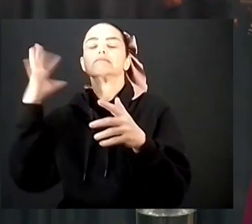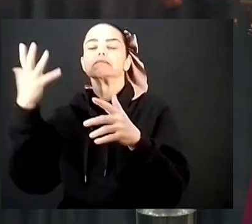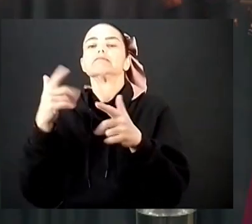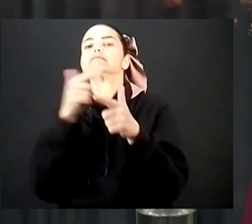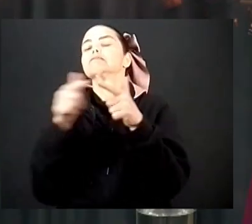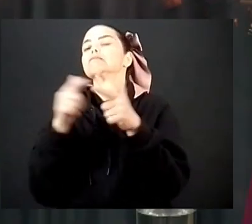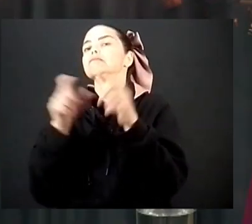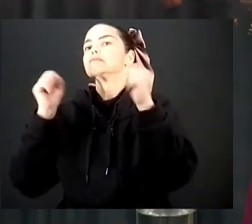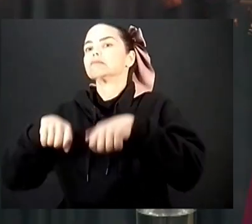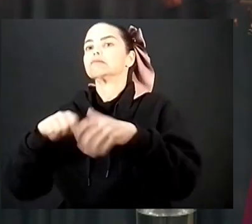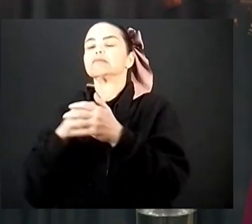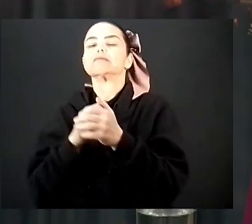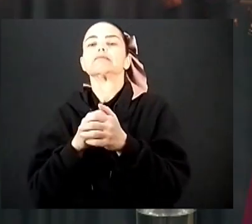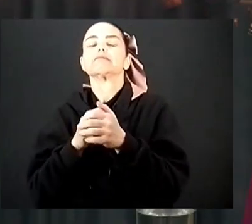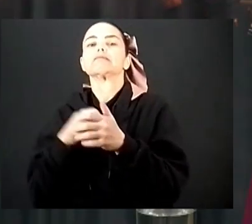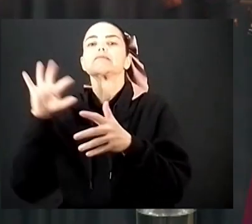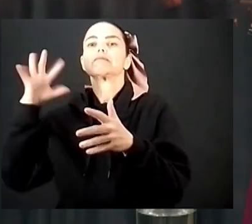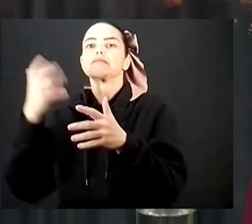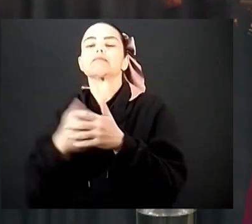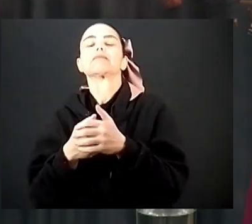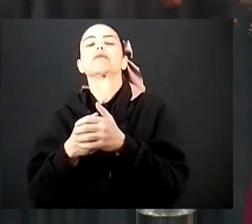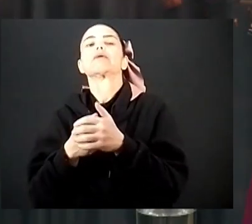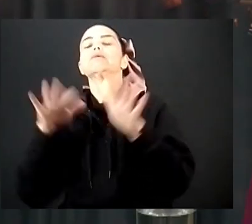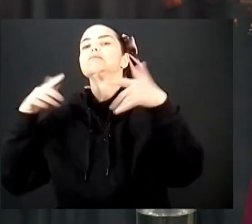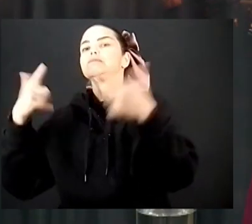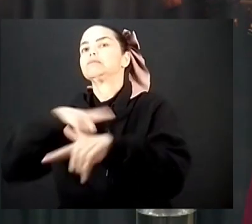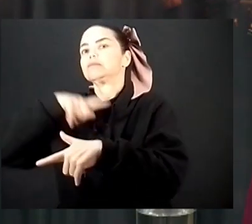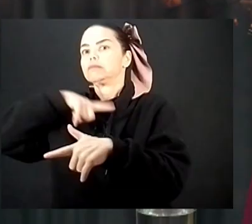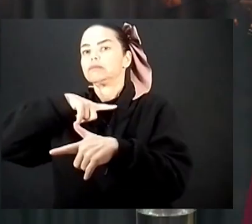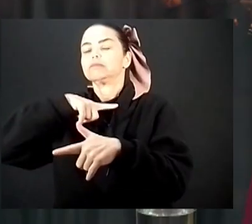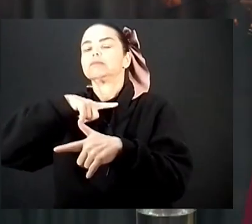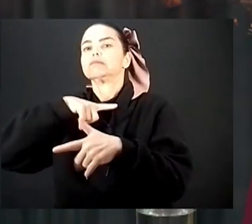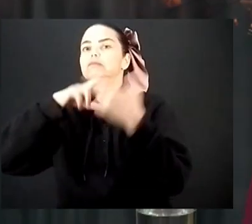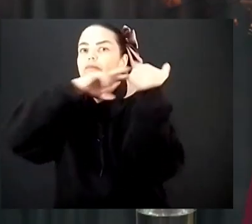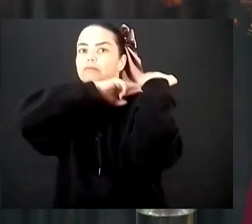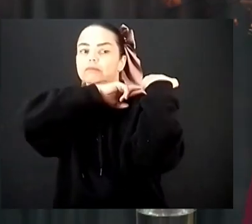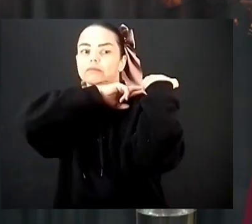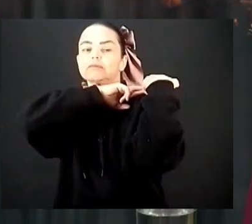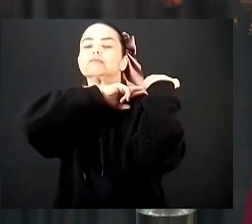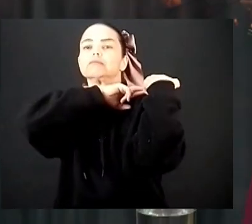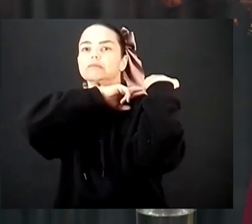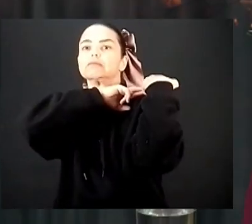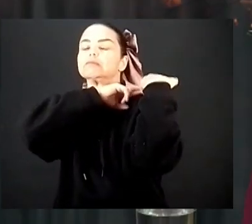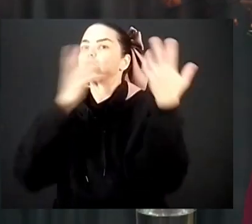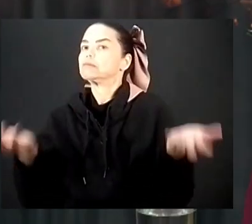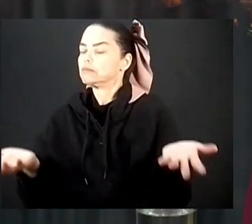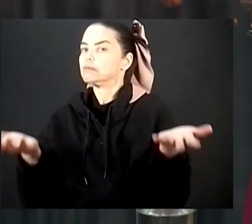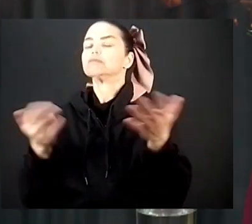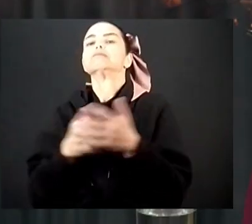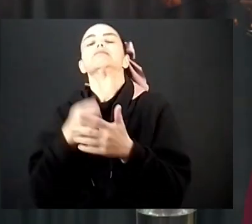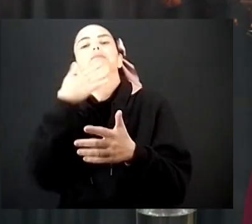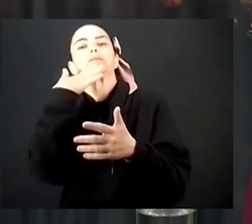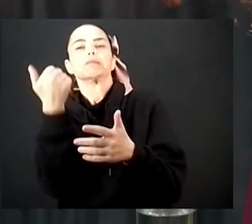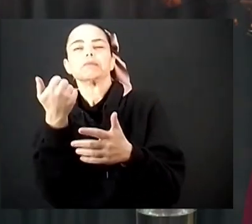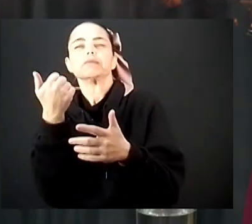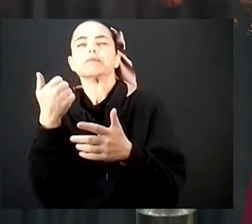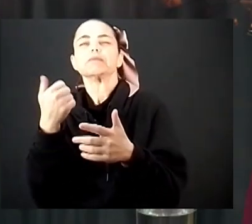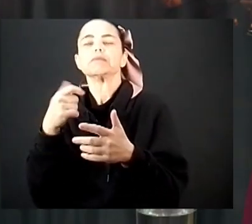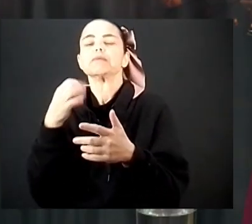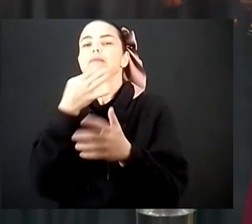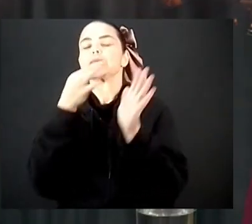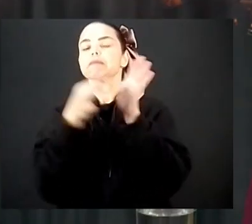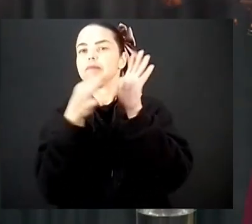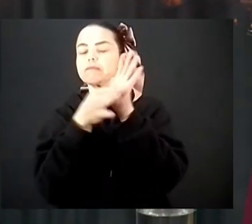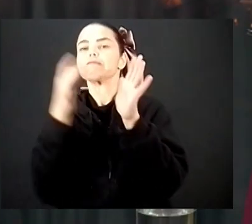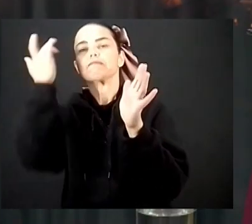fazer com isso? E aí, quando existe essa responsabilização, o manejo é melhor e acho que a gente consegue cuidar do